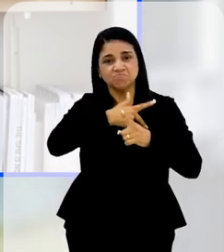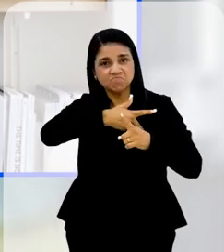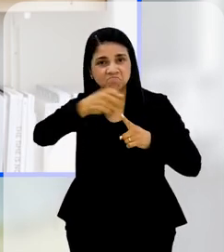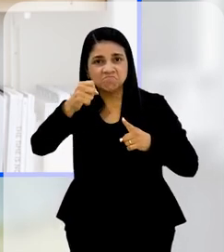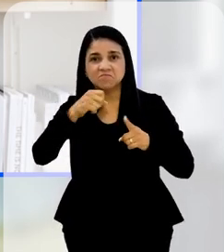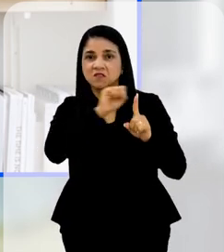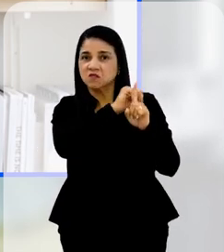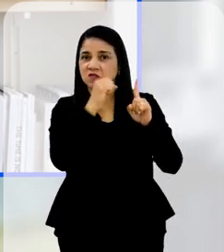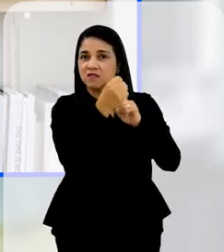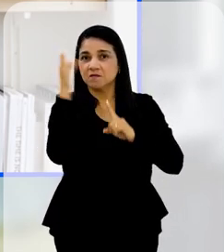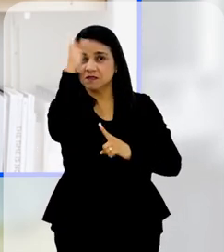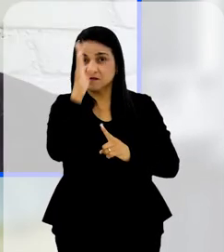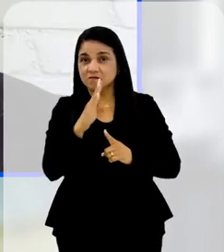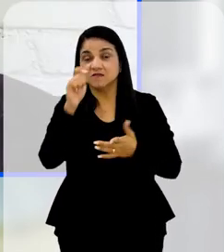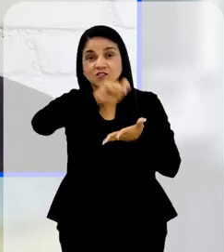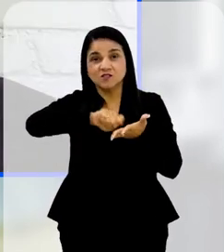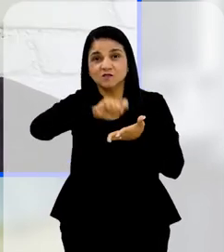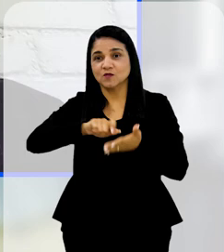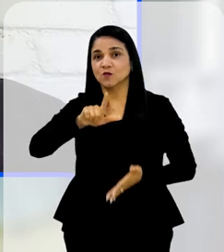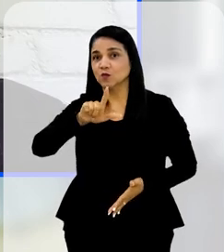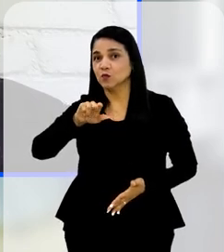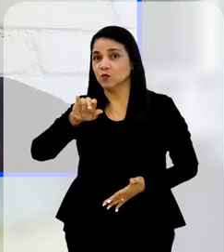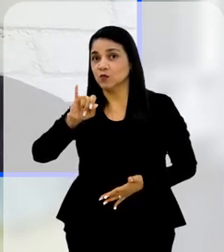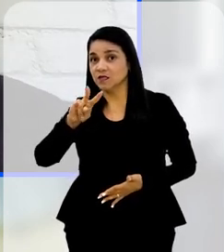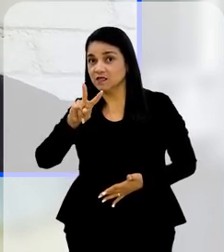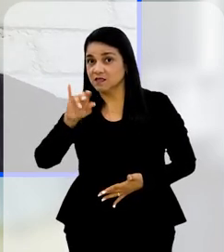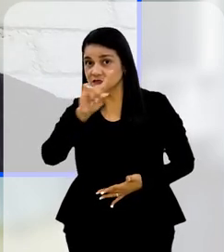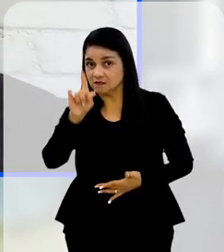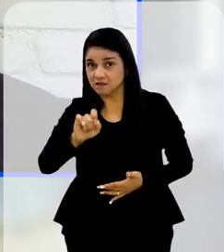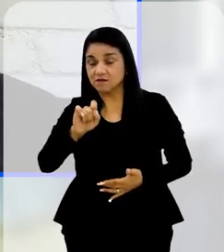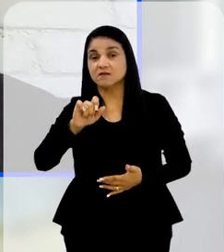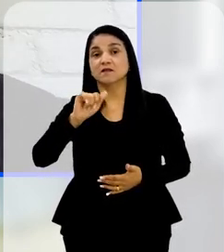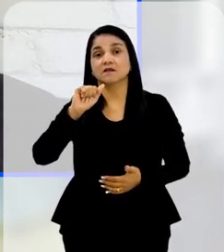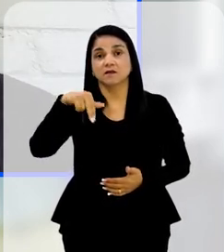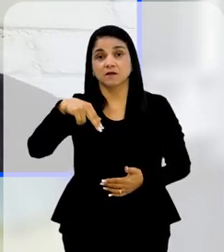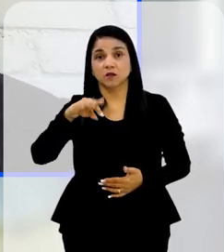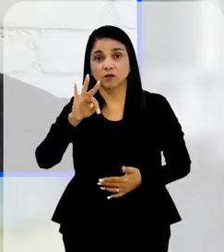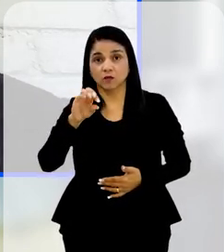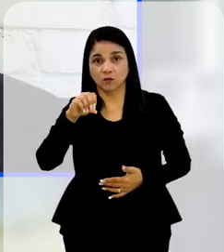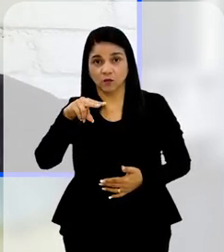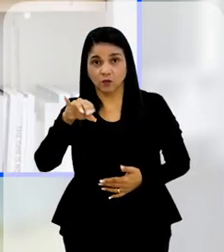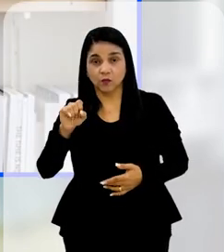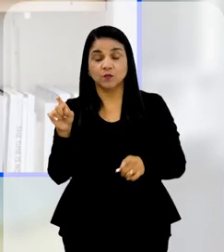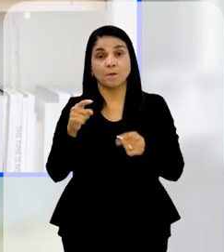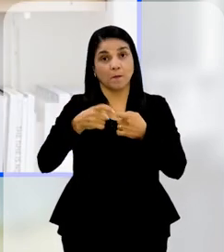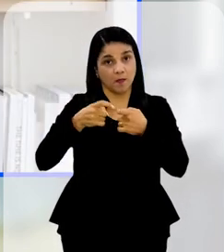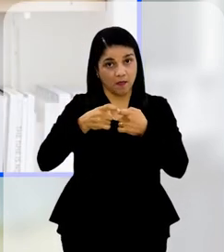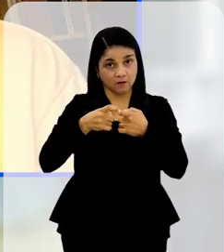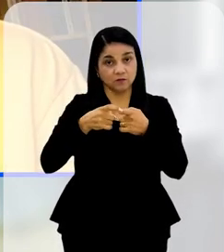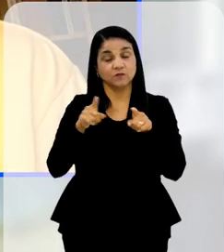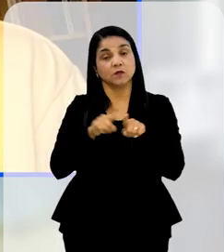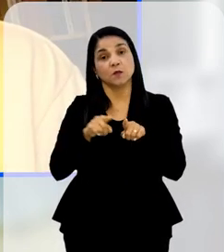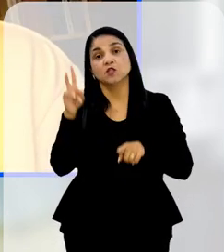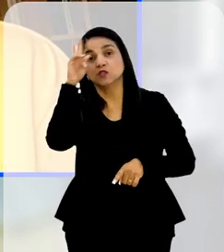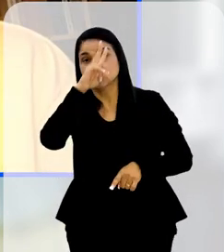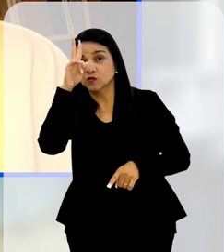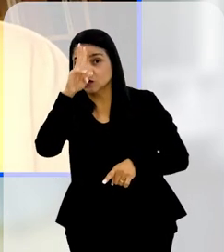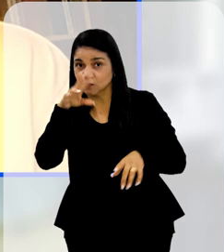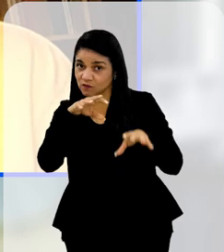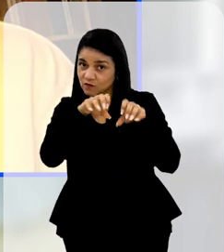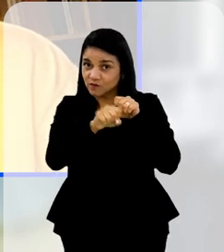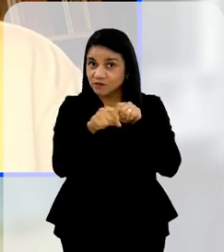sociedade brasileira, escrito por Luiz Antônio Santini, médico e referência do sanitarismo no Brasil, e pelo